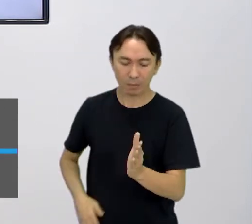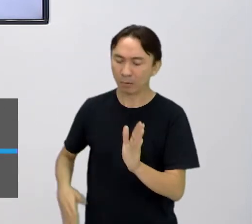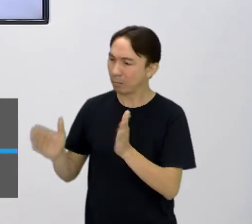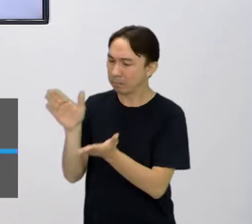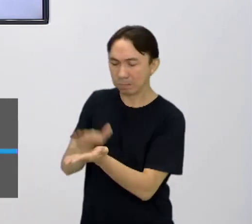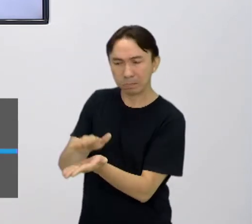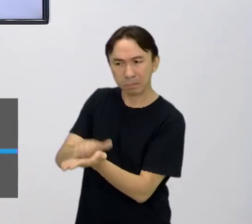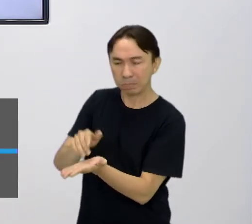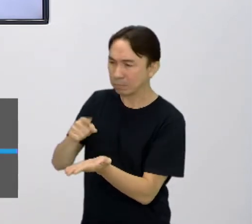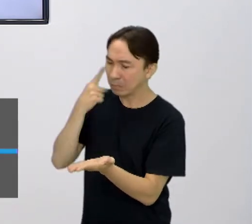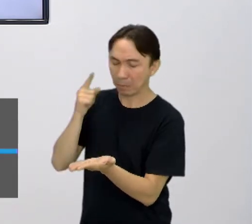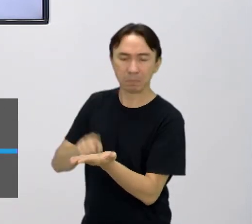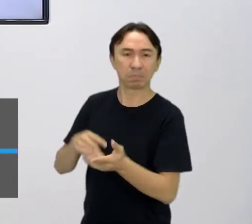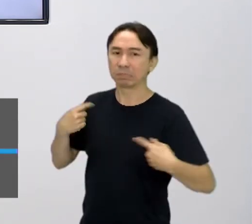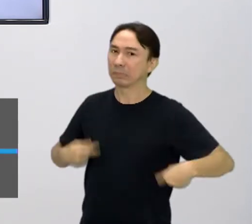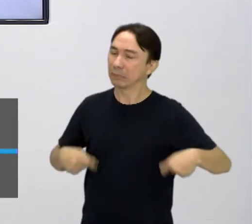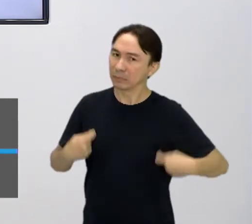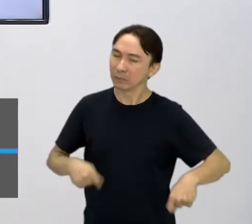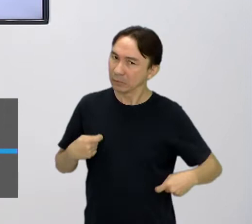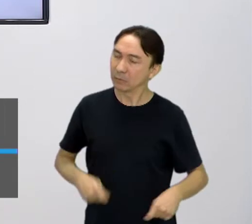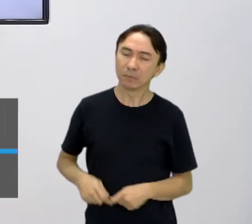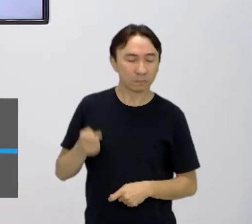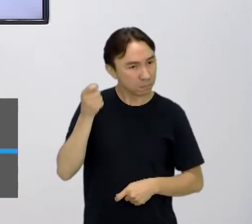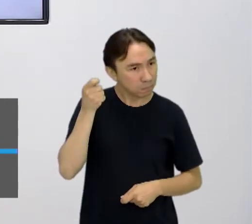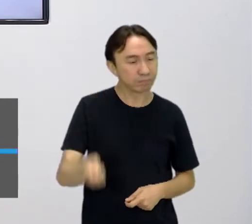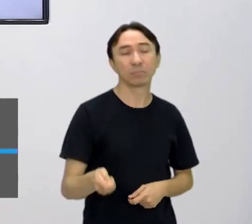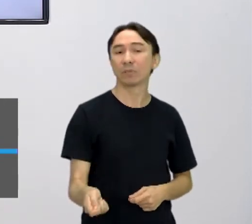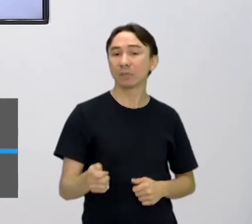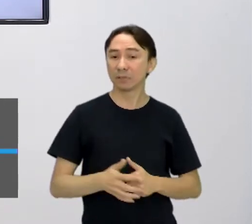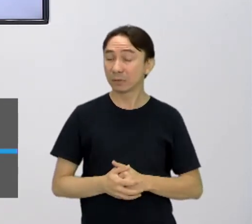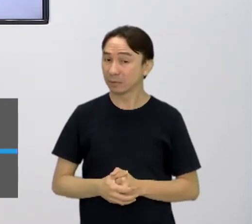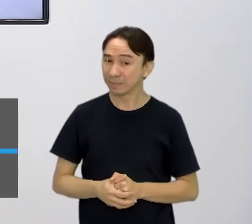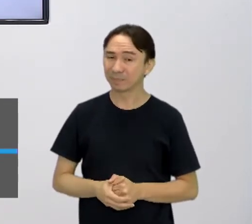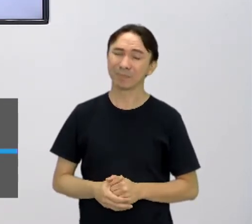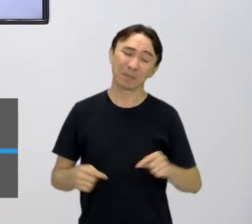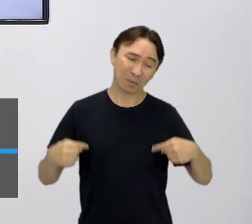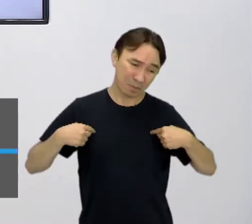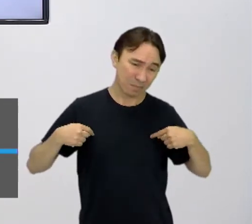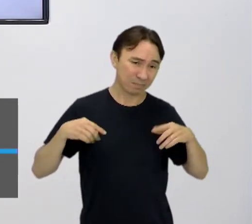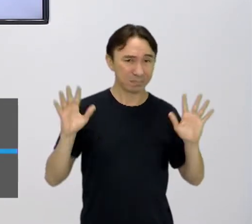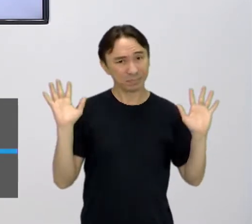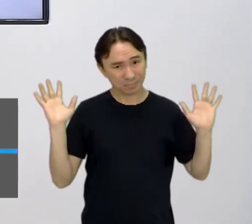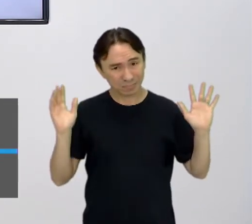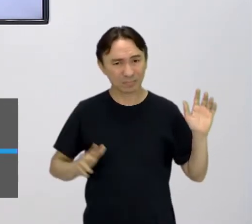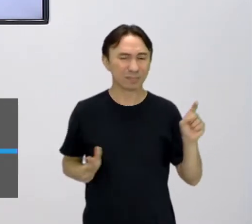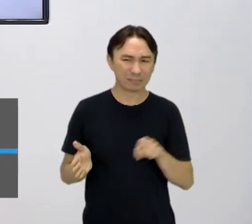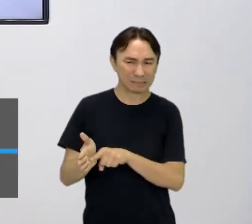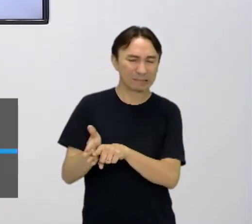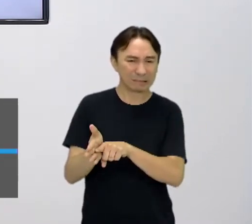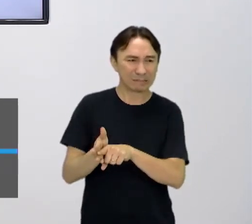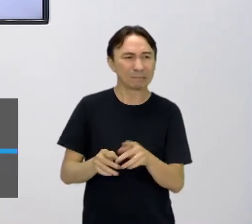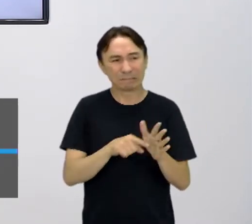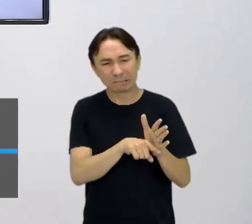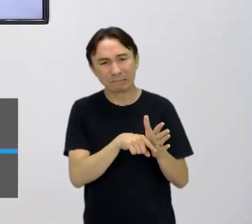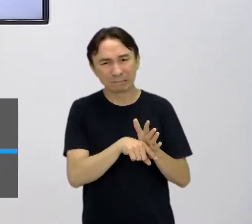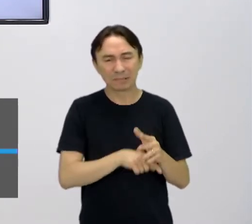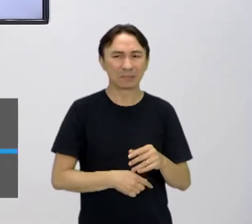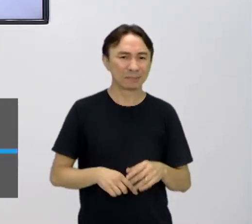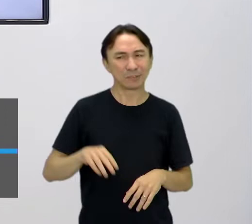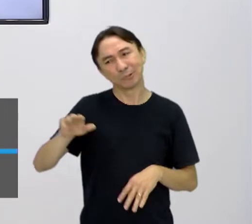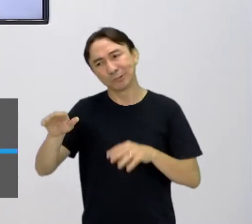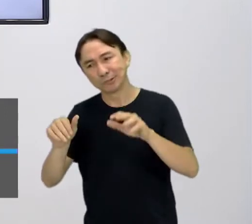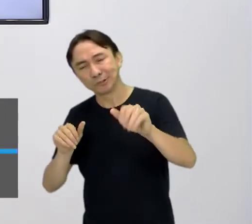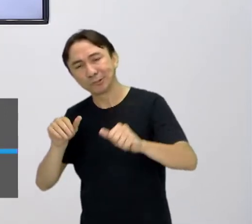Mas veja que é um ciclo muito complexo para análise. E esse professor aqui, né, teria que pegar lá o professor Russo, pegar